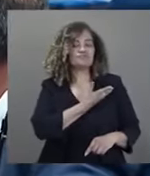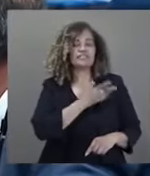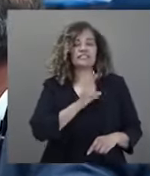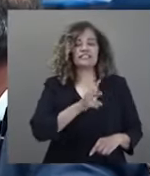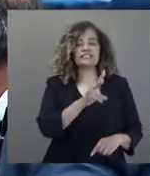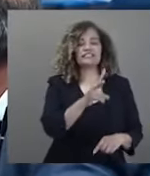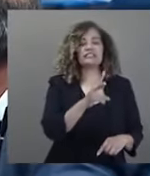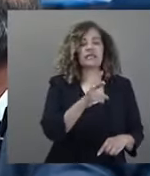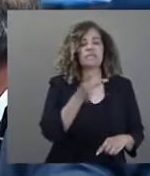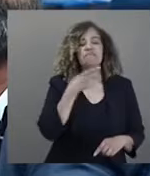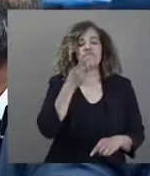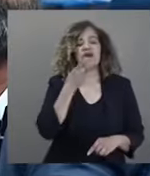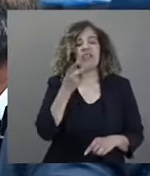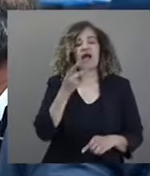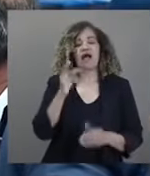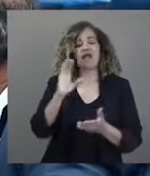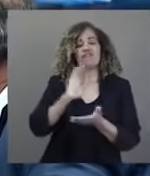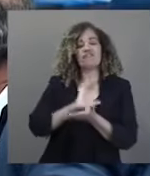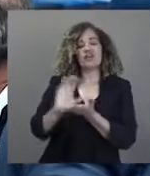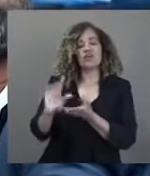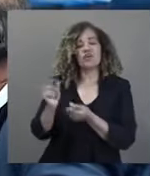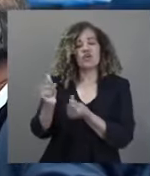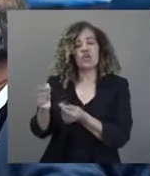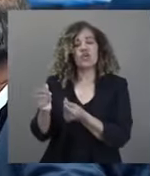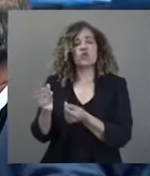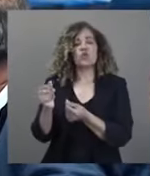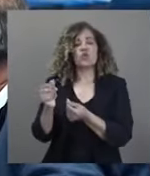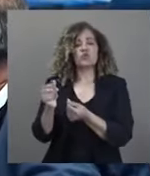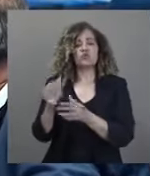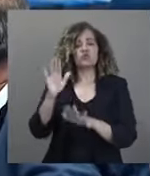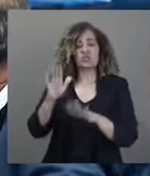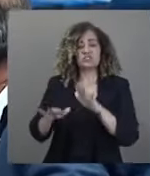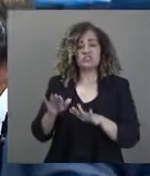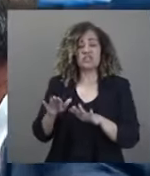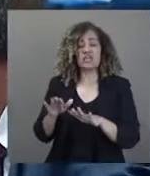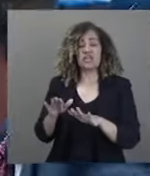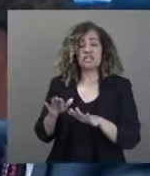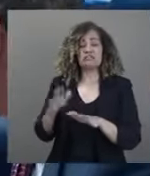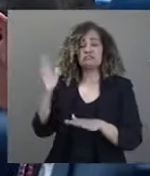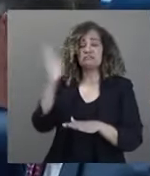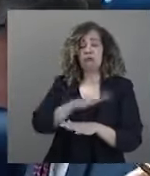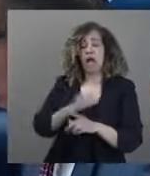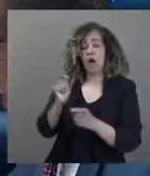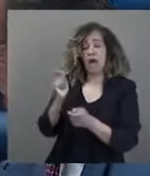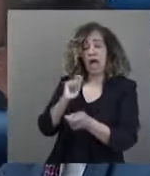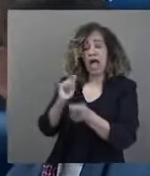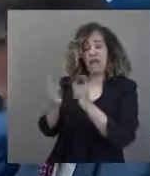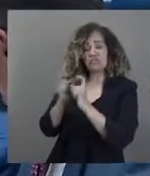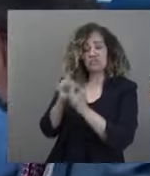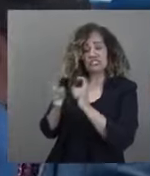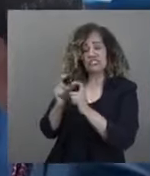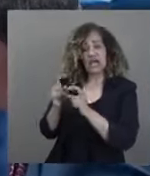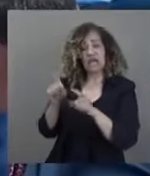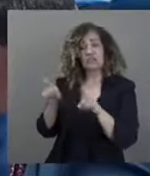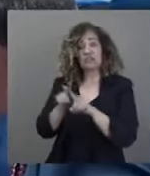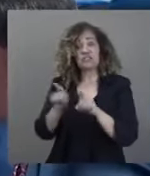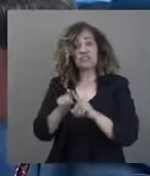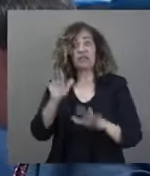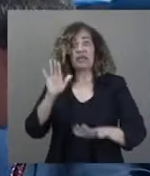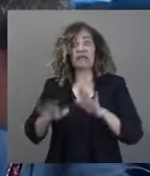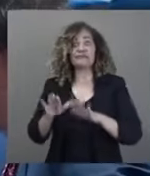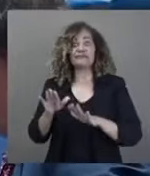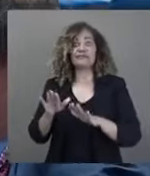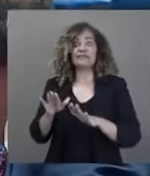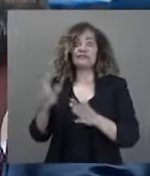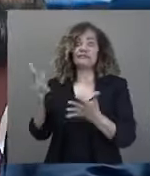seus recursos mal destinados mal aplicados e principalmente O que é